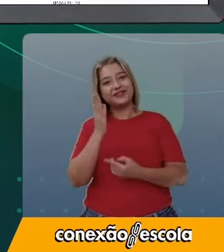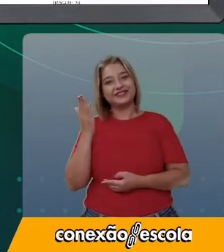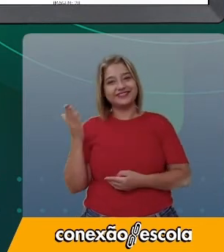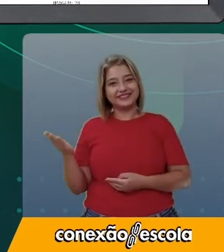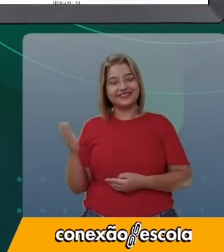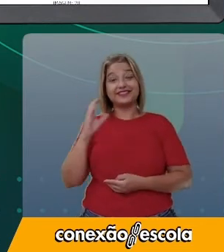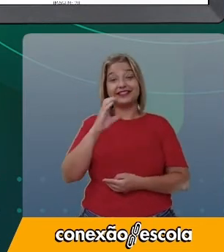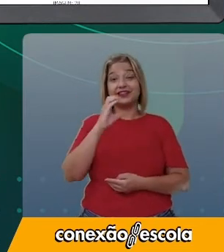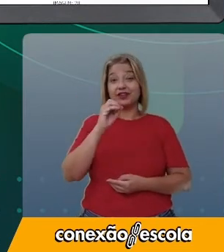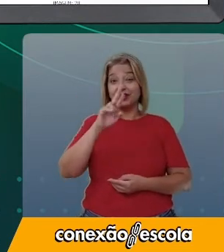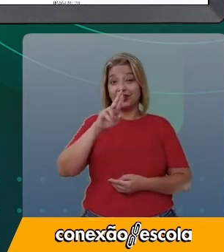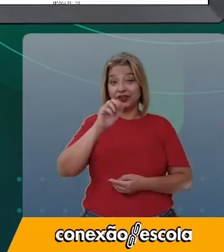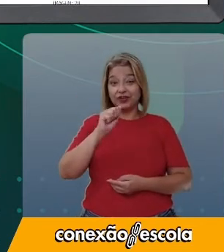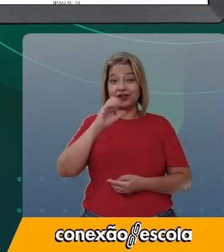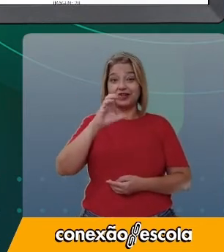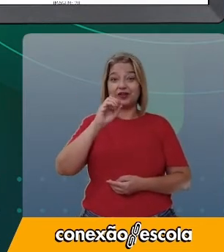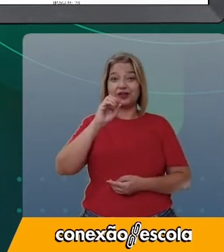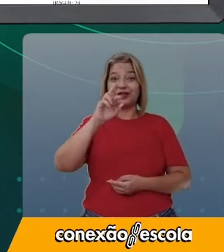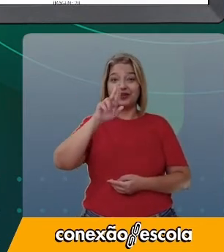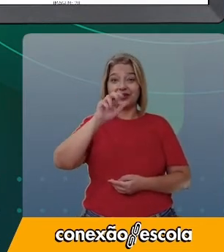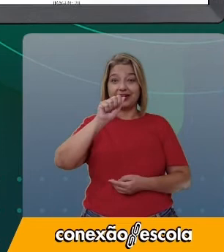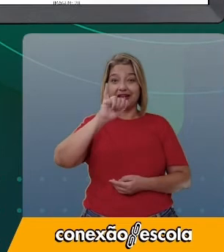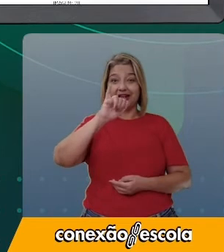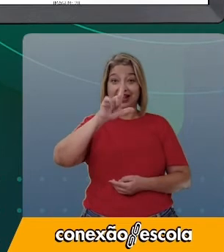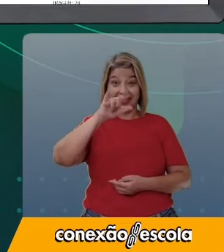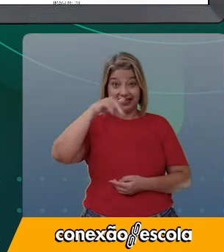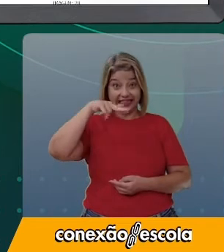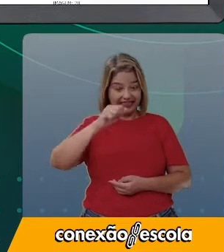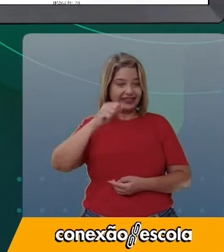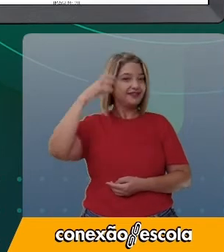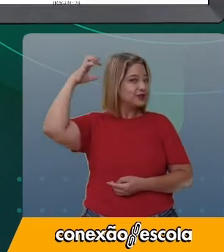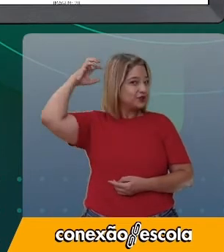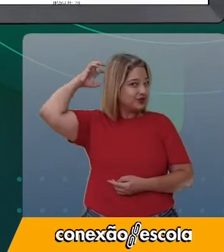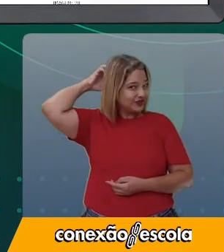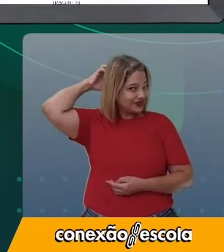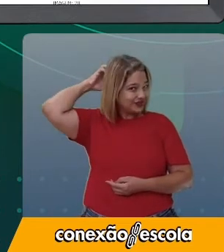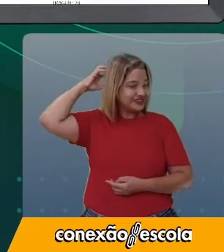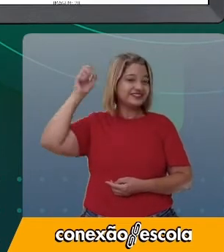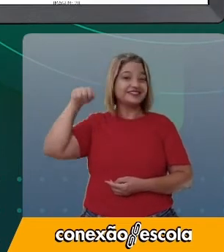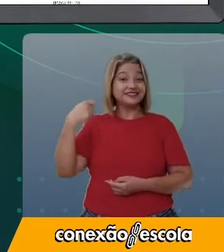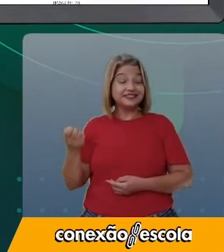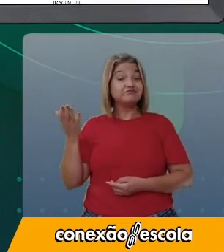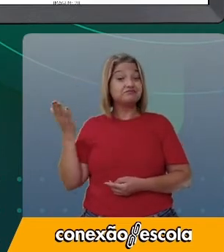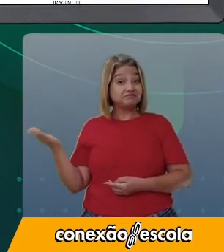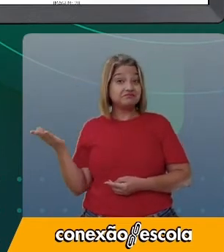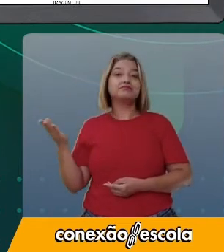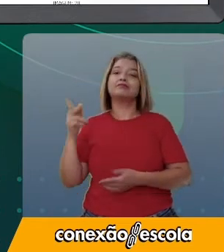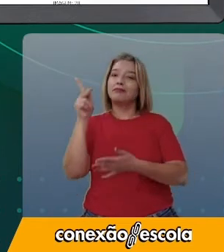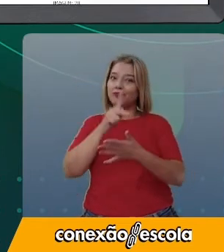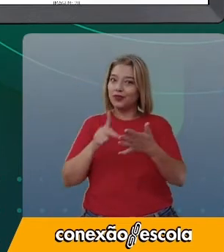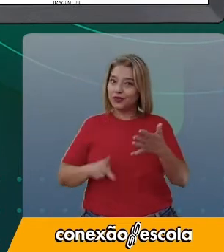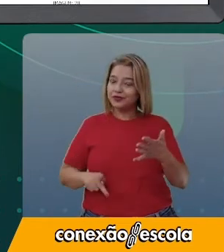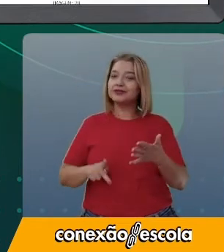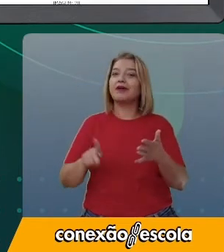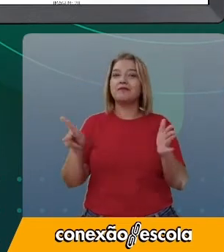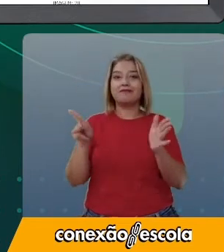vocês Cora Coralina. Eu tinha que trazer uma poetisa